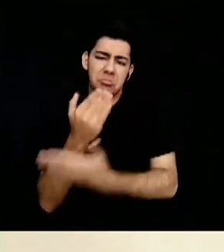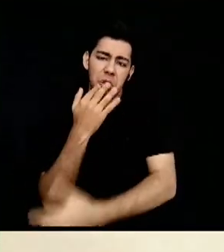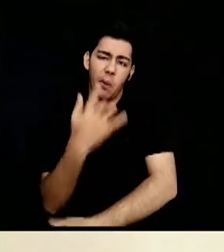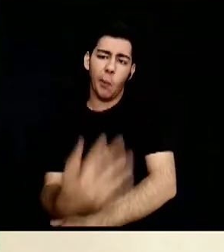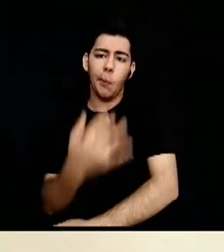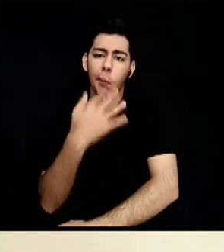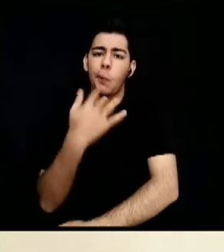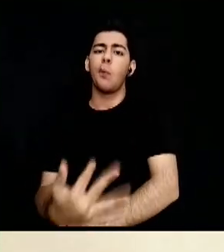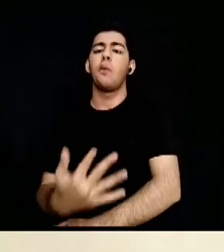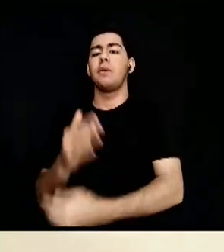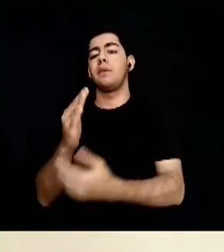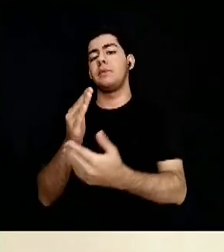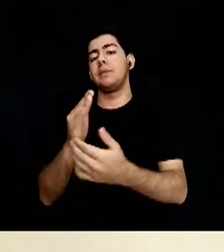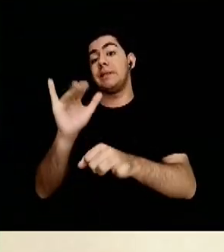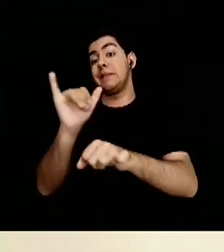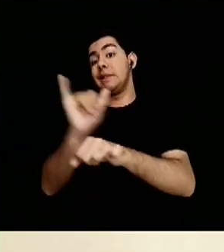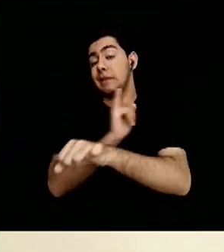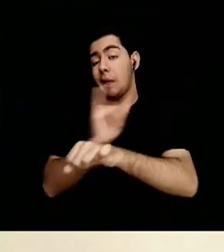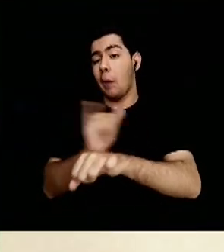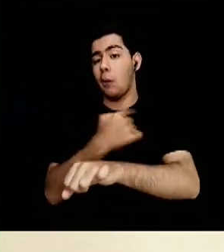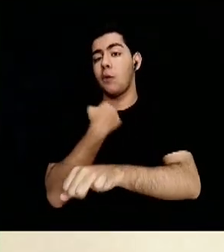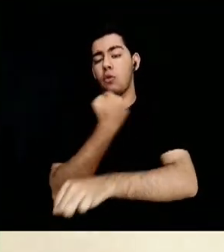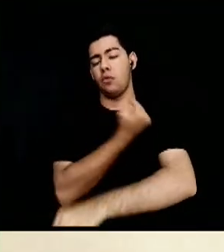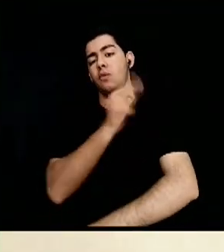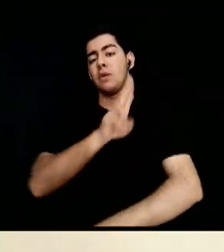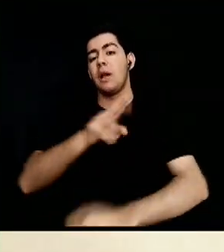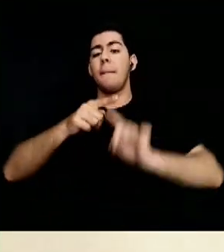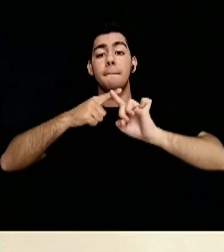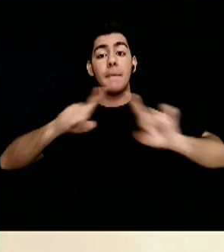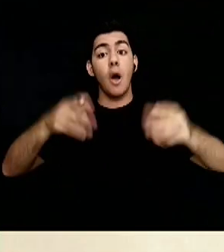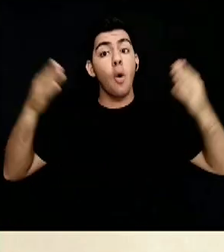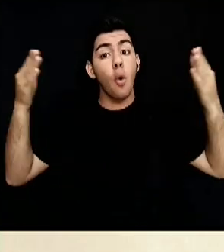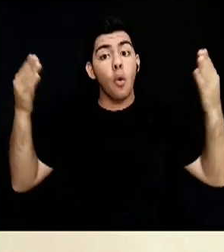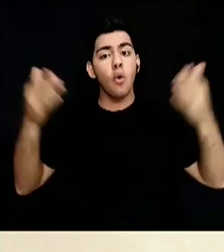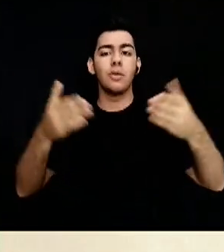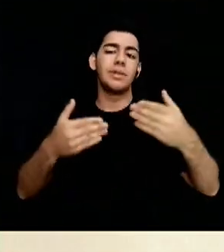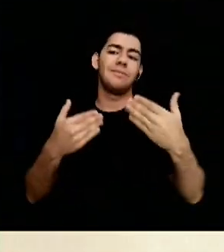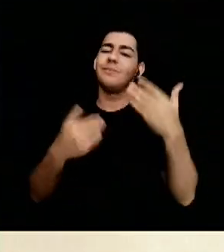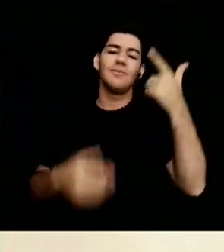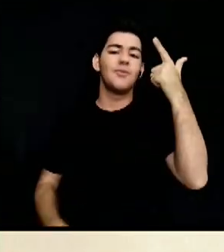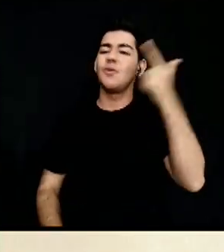esse trabalho que a gente vai fazer hoje, eu não conseguiria fazer com ela, tá?